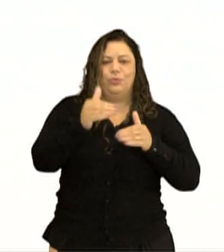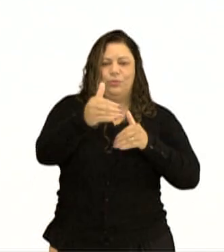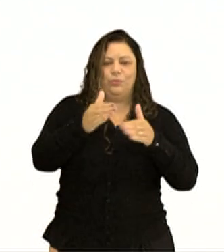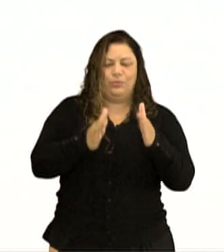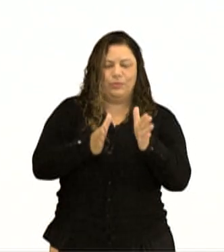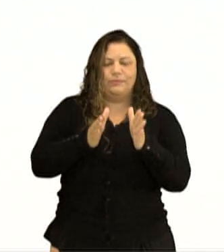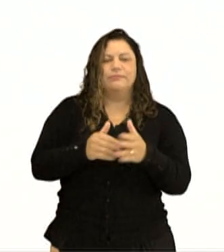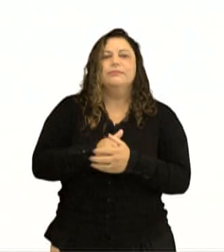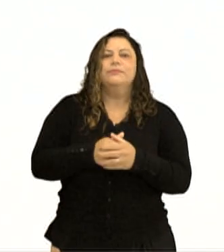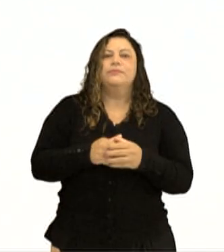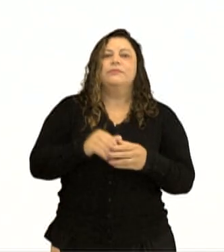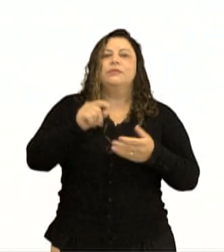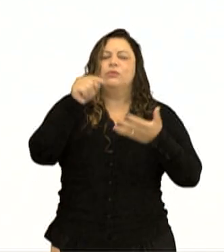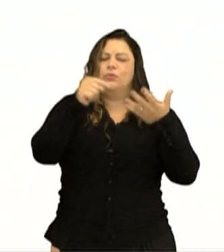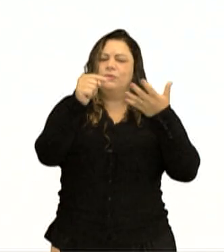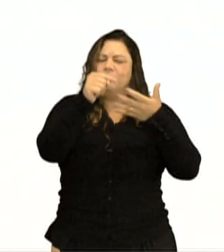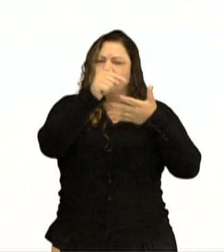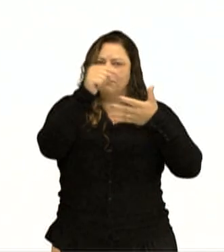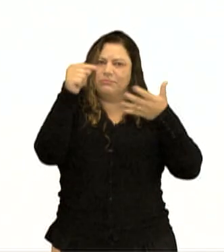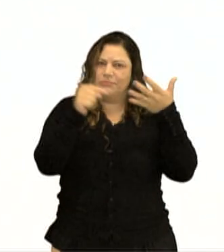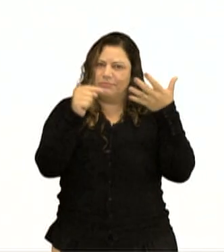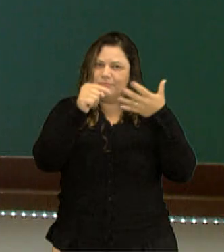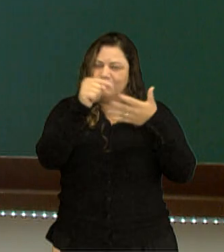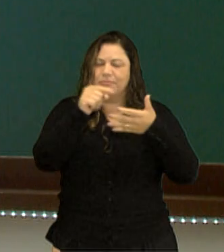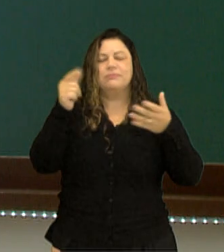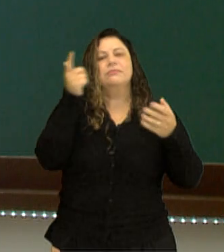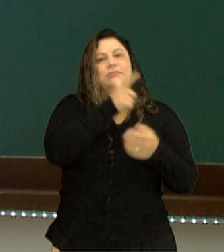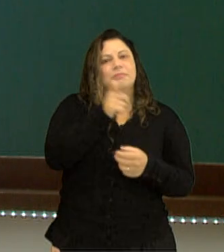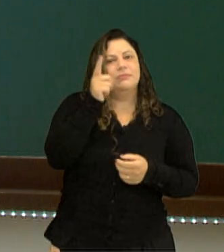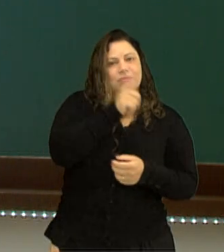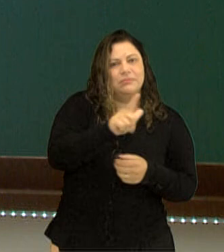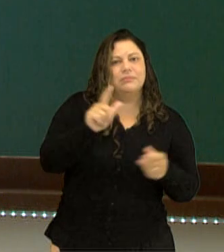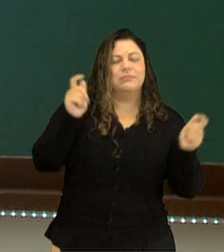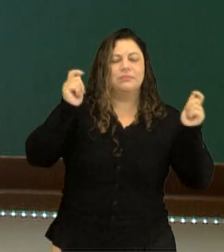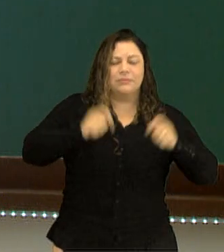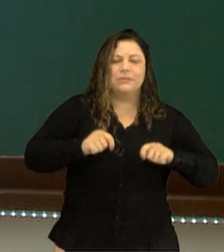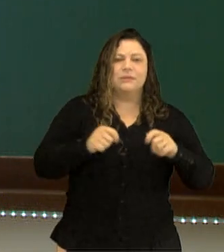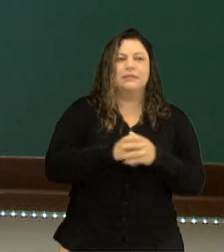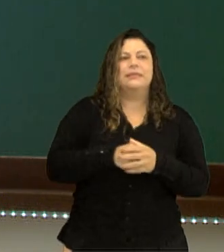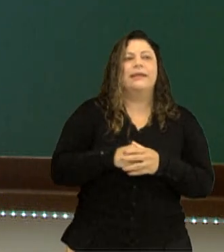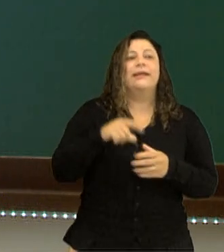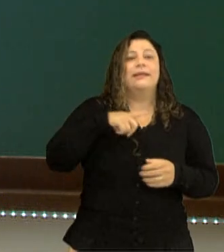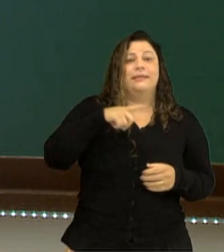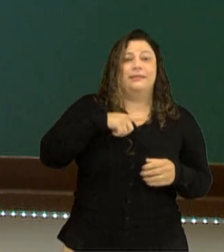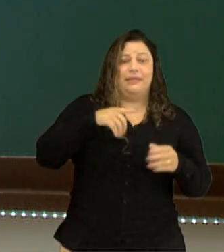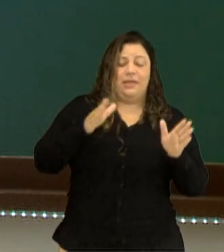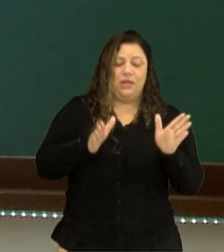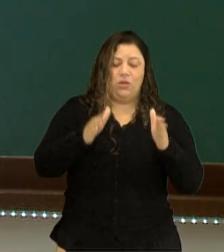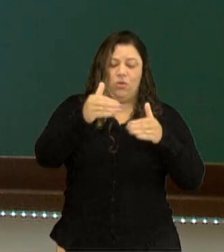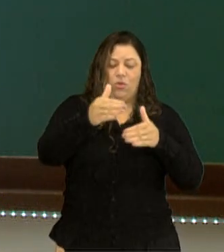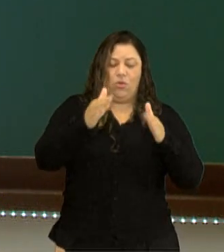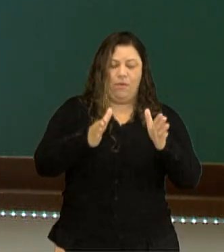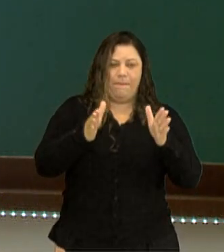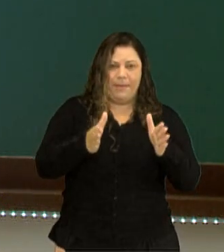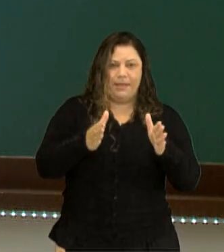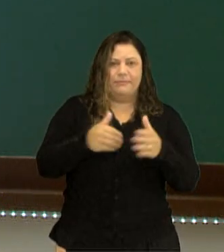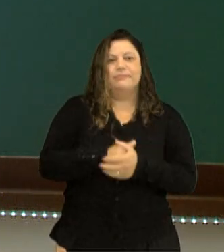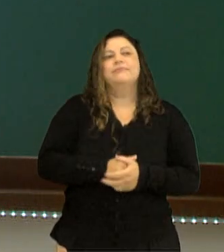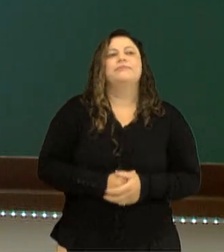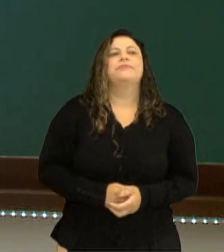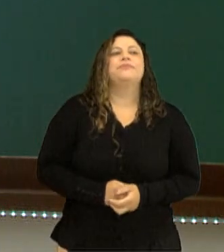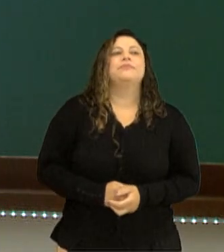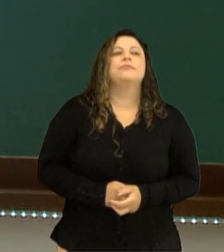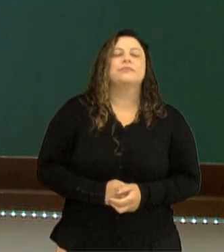as faces, a gente consegue fazer com que elas tenho no mesmo plano, ó. Todos eu consigo colocar um